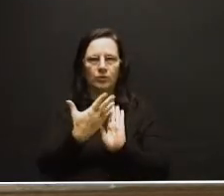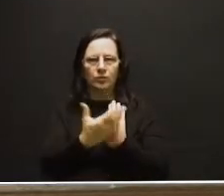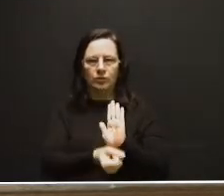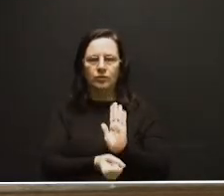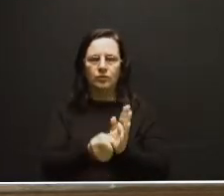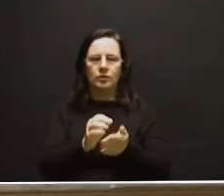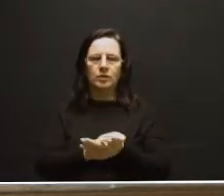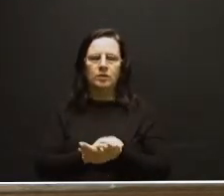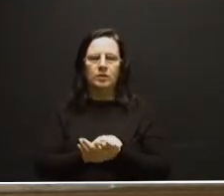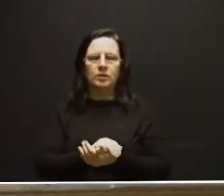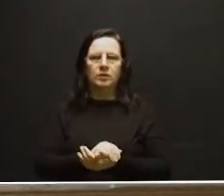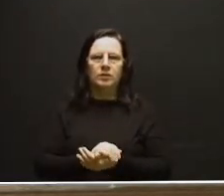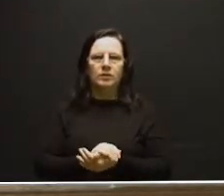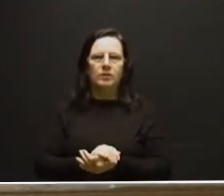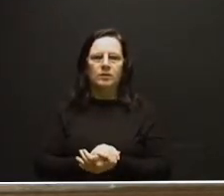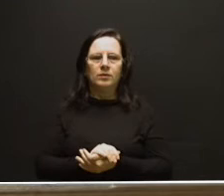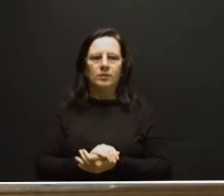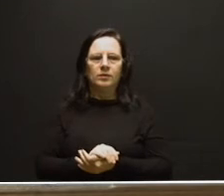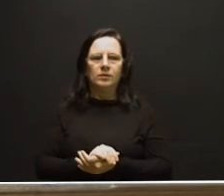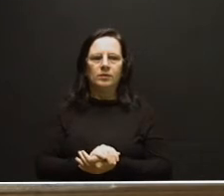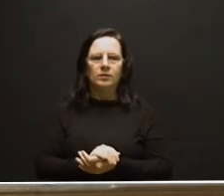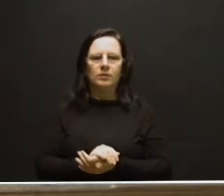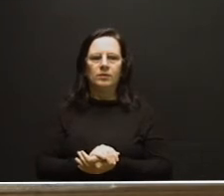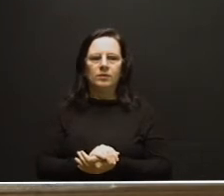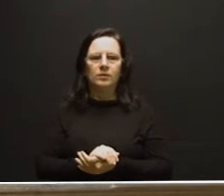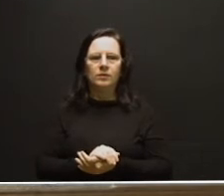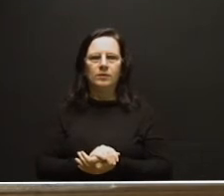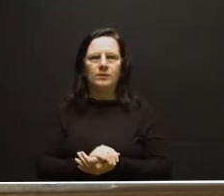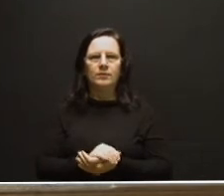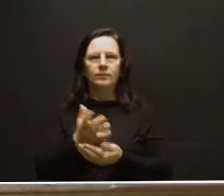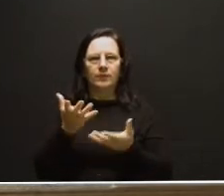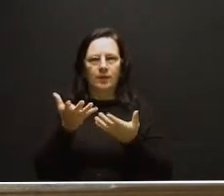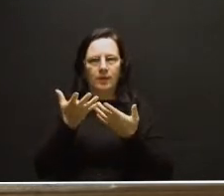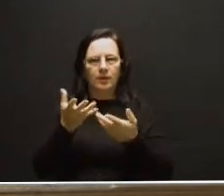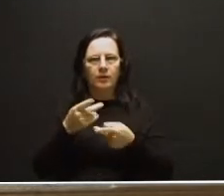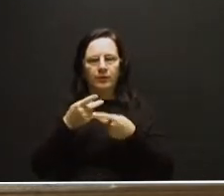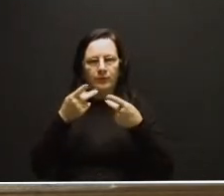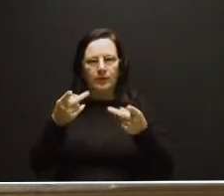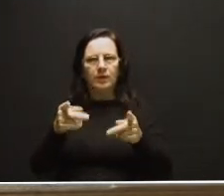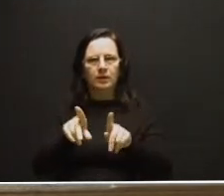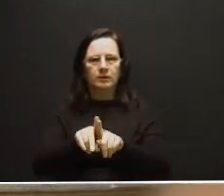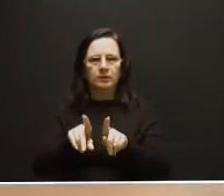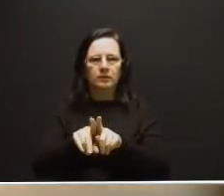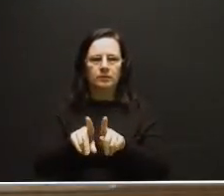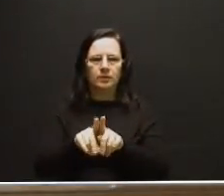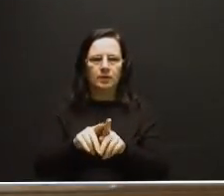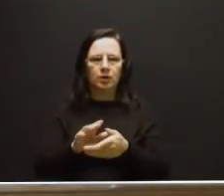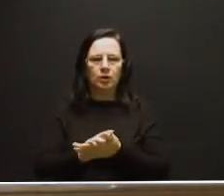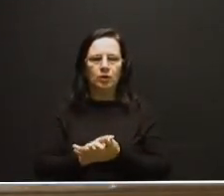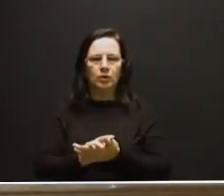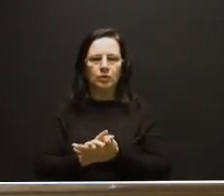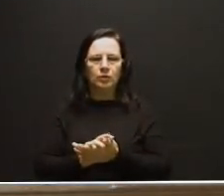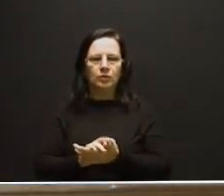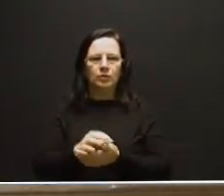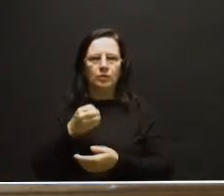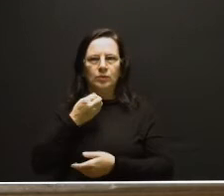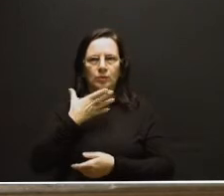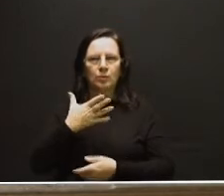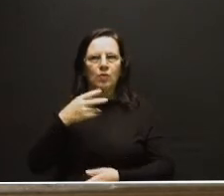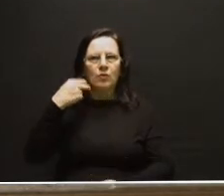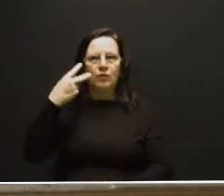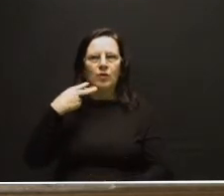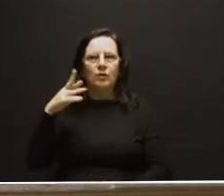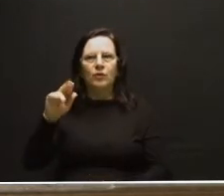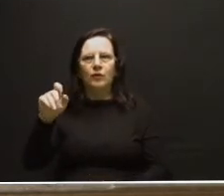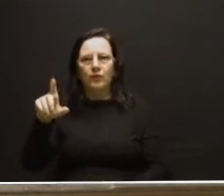pura do vereador porém também o queria acrescentar aqui muito satisfeito aqui o vereador rafael está